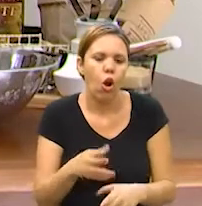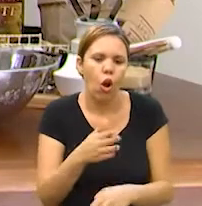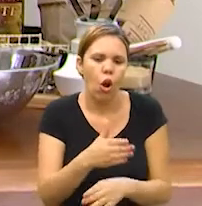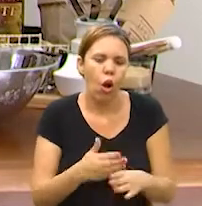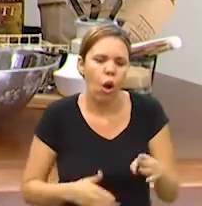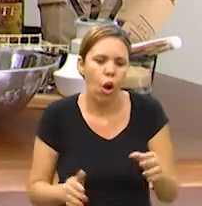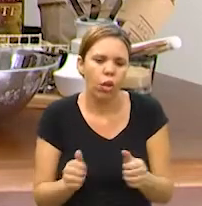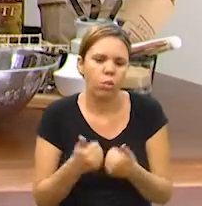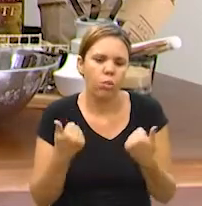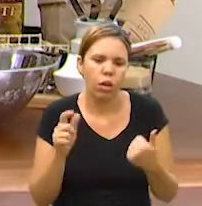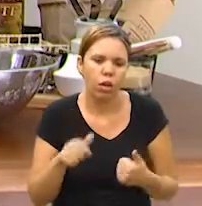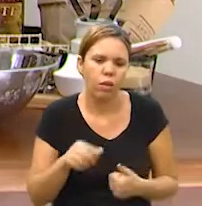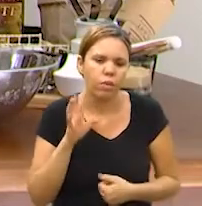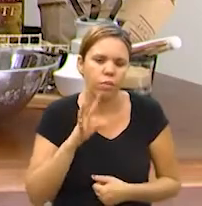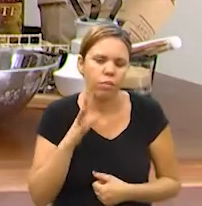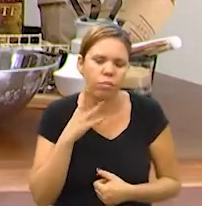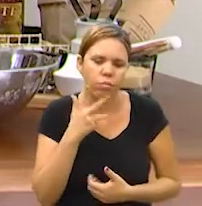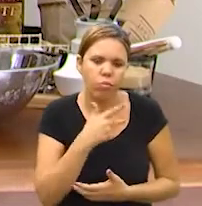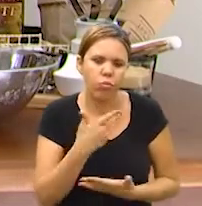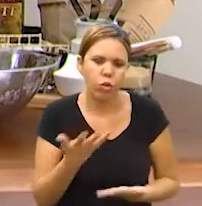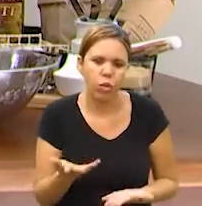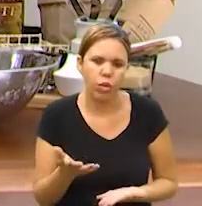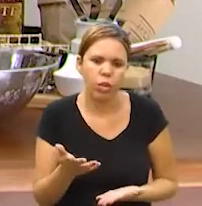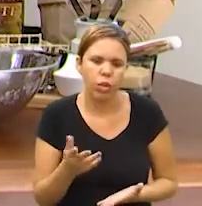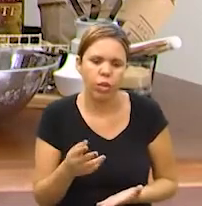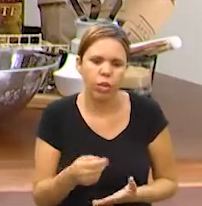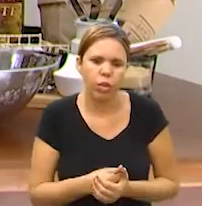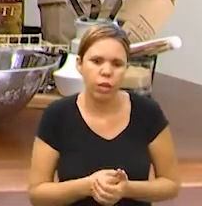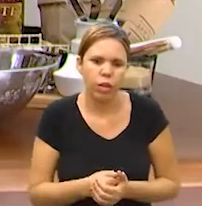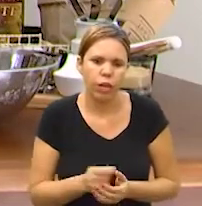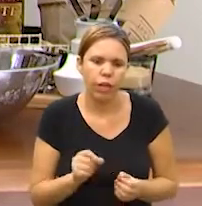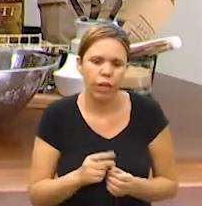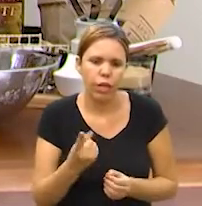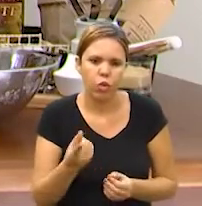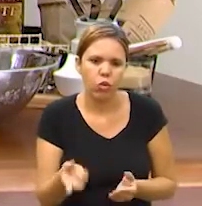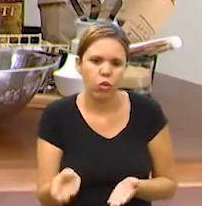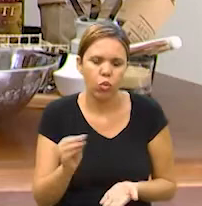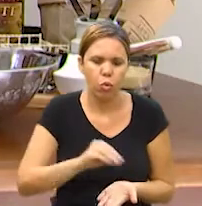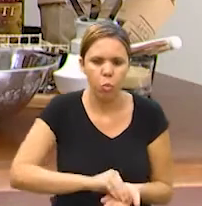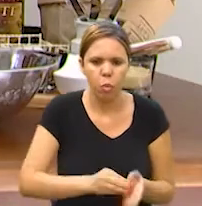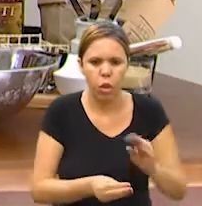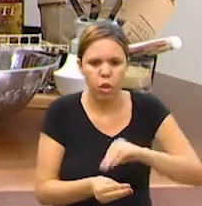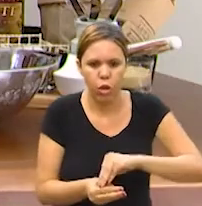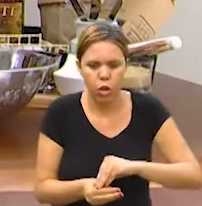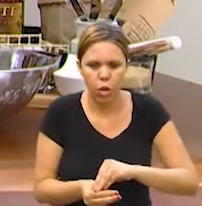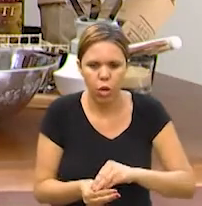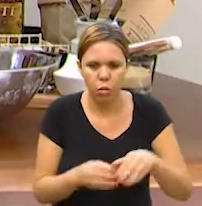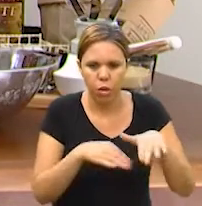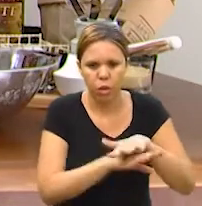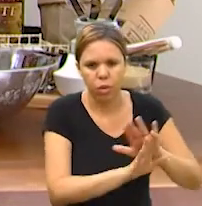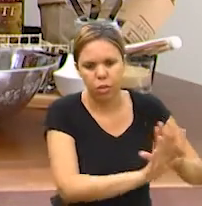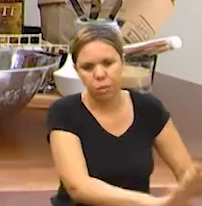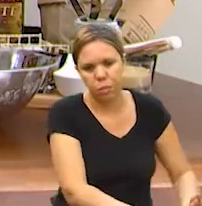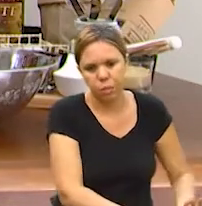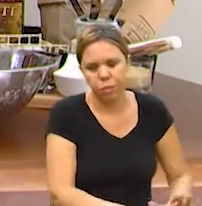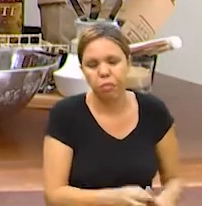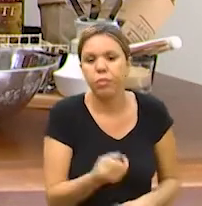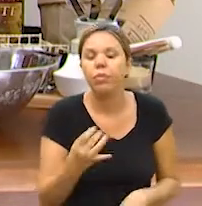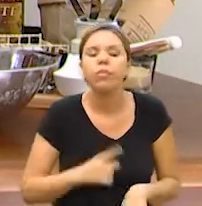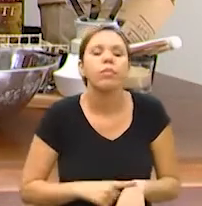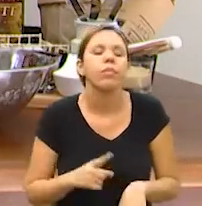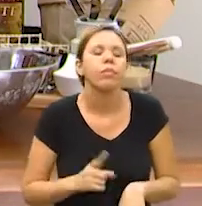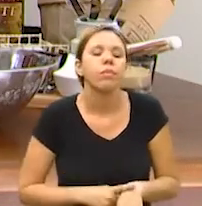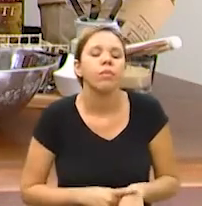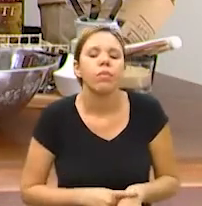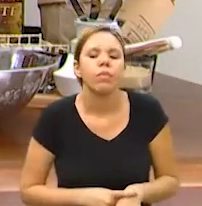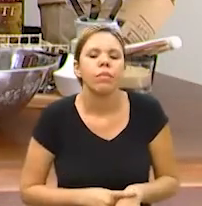alvéolos. Isso também faz parte das dobras. Fez uma dobra, aí a gente vai guardar lá ele por quanto tempo?